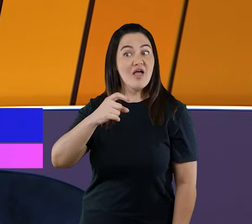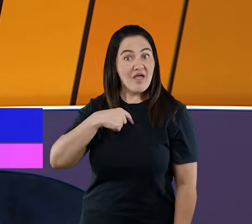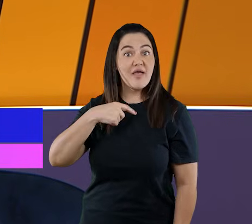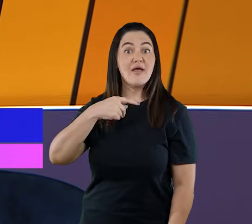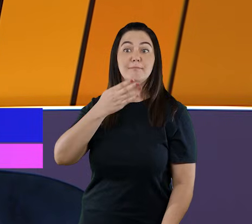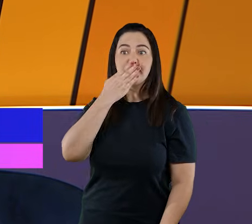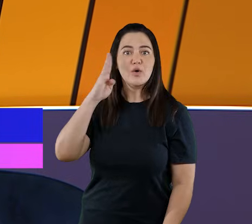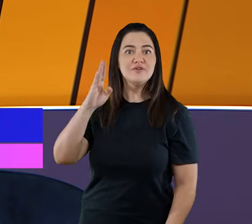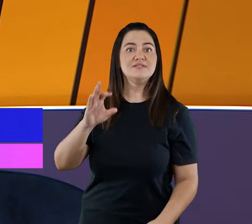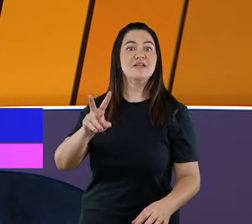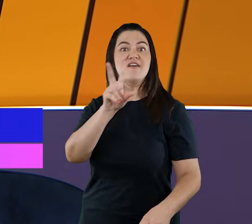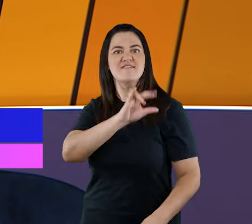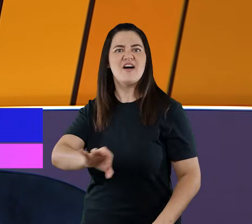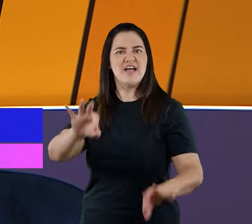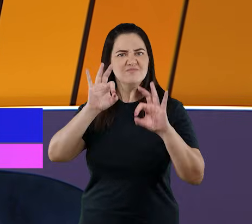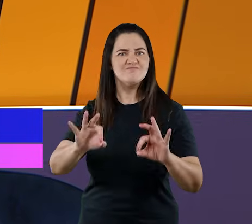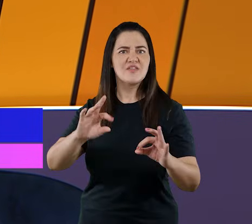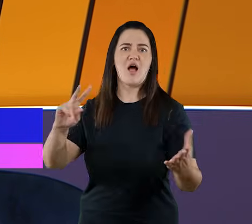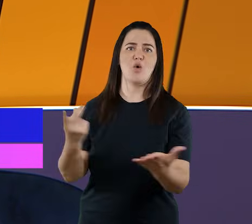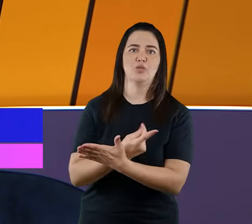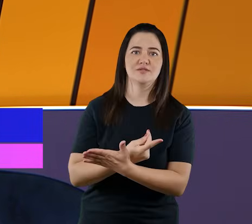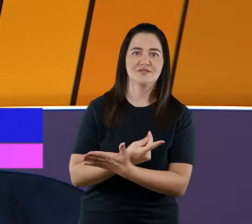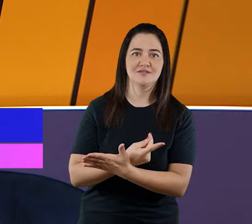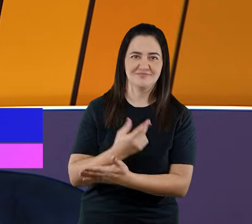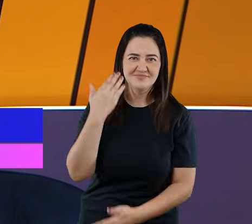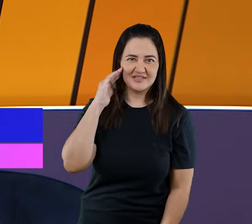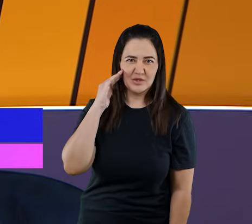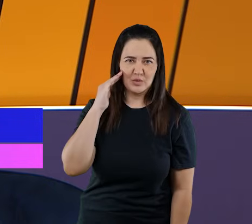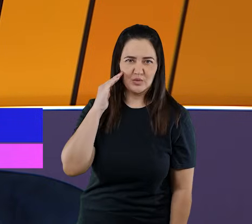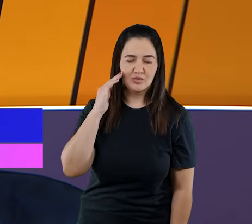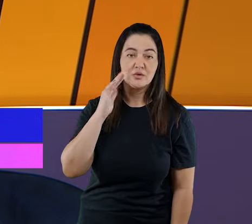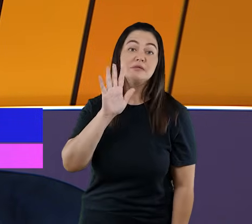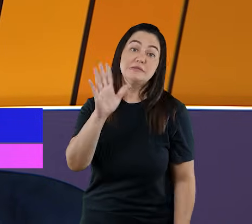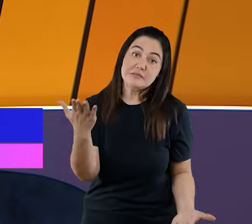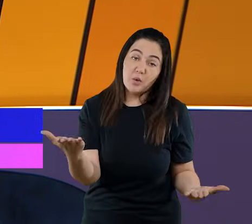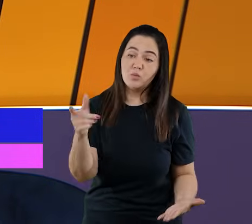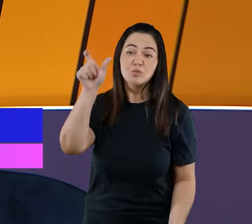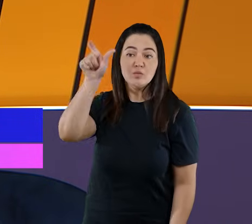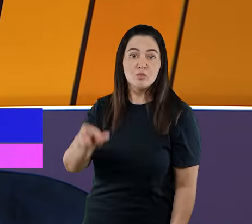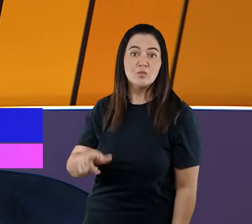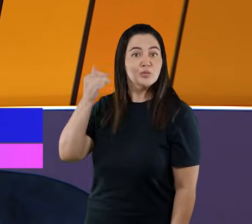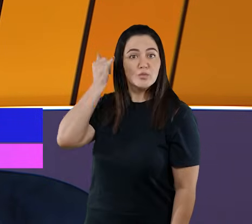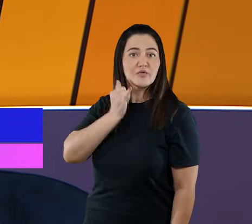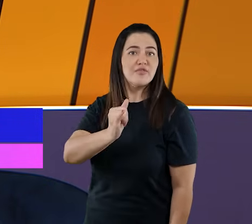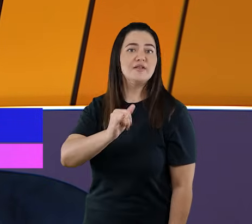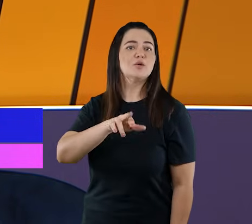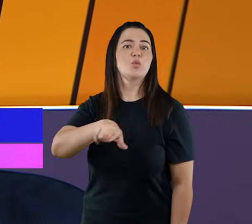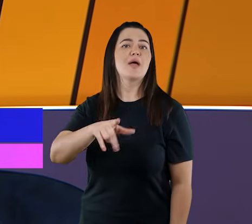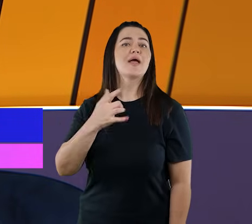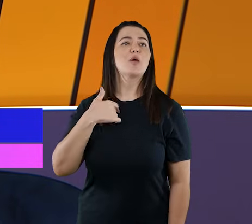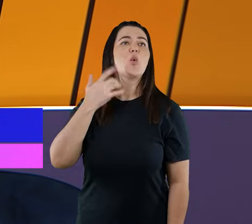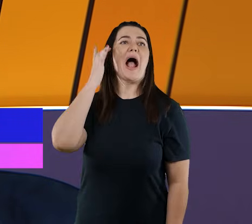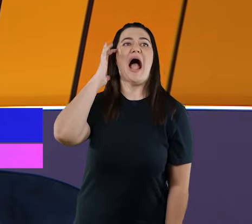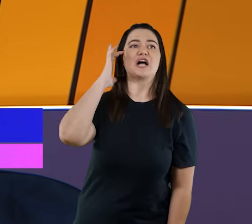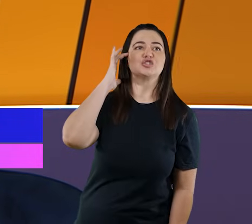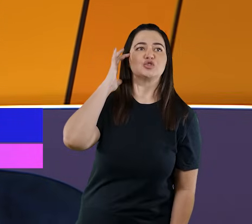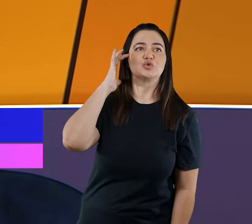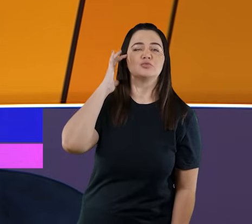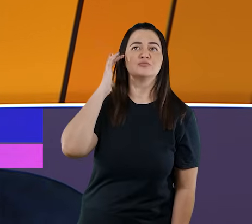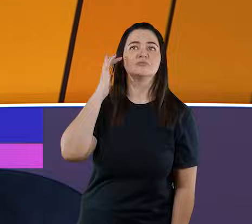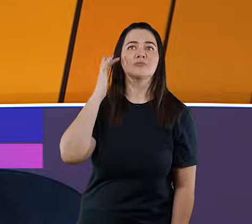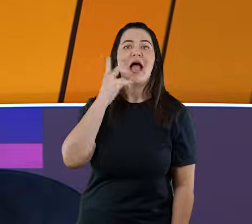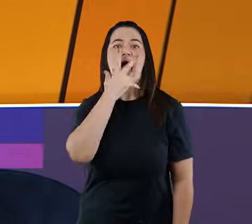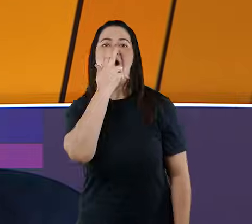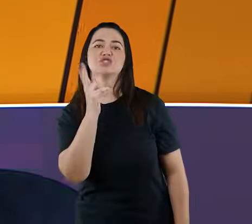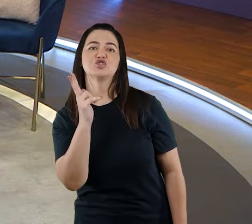ele não tem equívoco. Ele não fala, eu acho que não, ele não acha nada. Vai ser, porque ele fala em nome